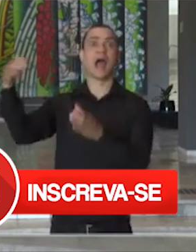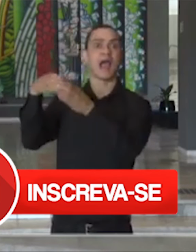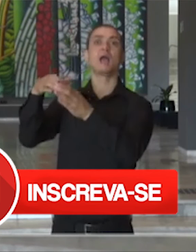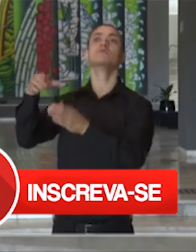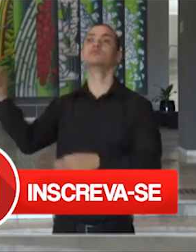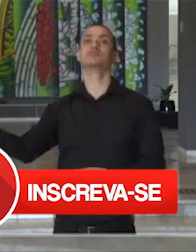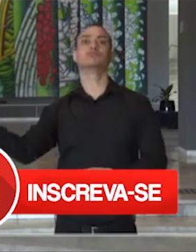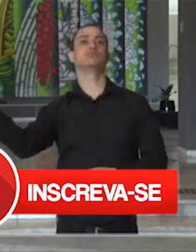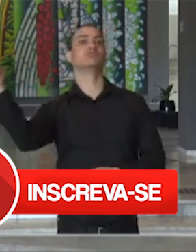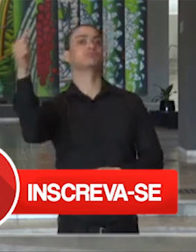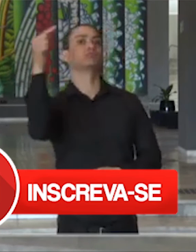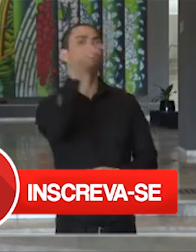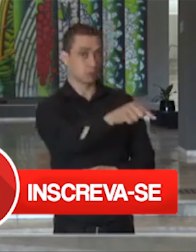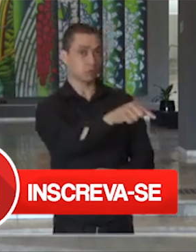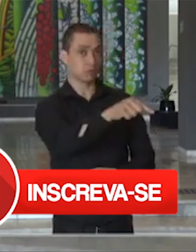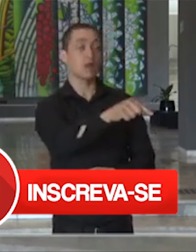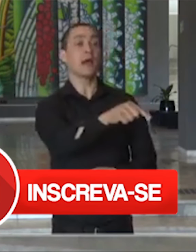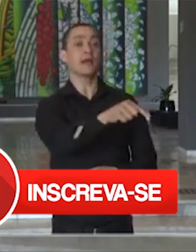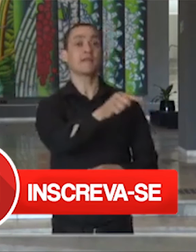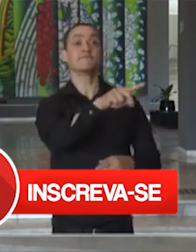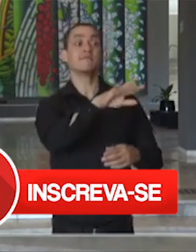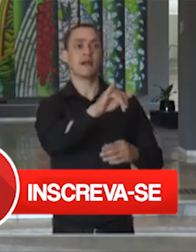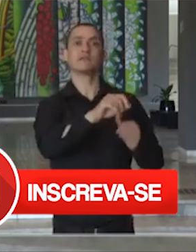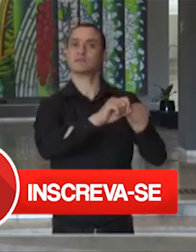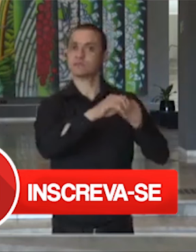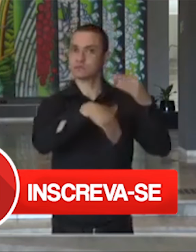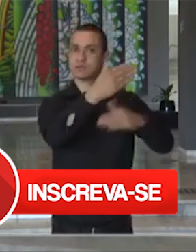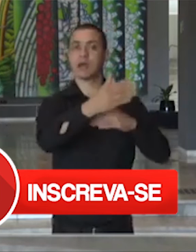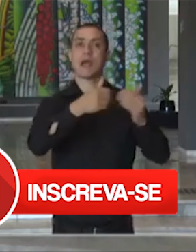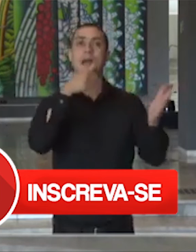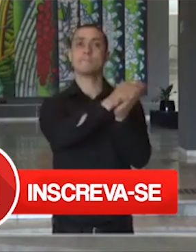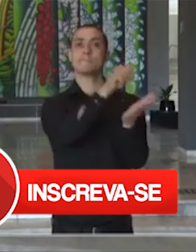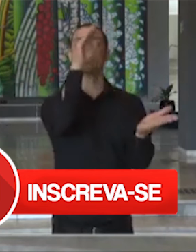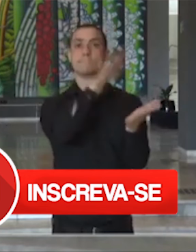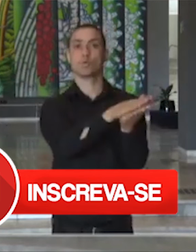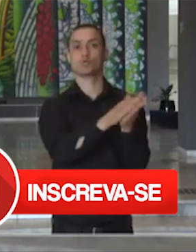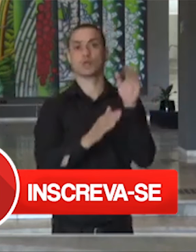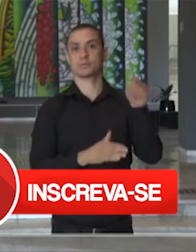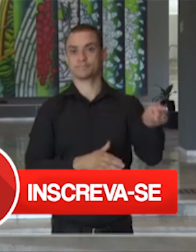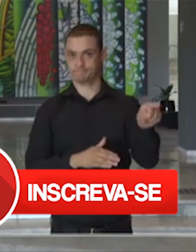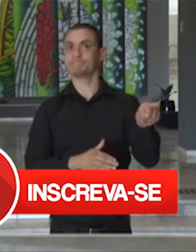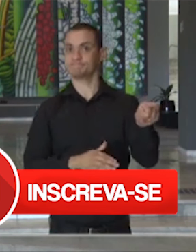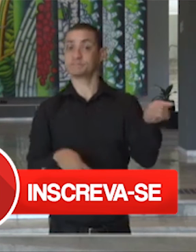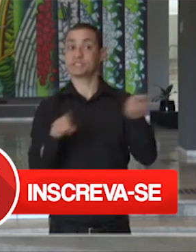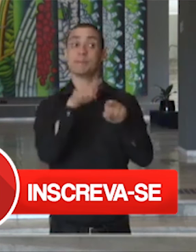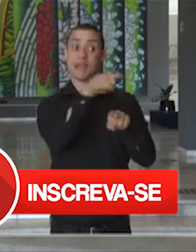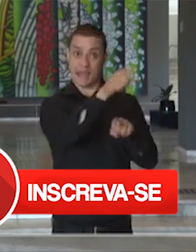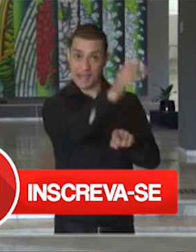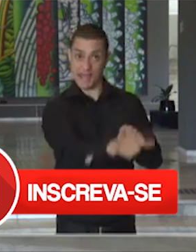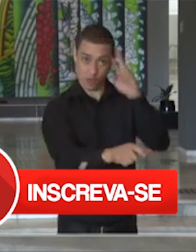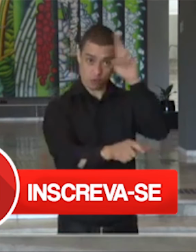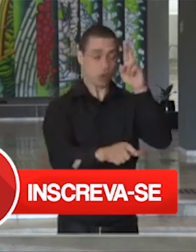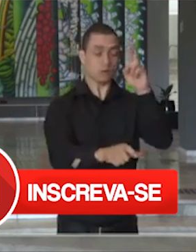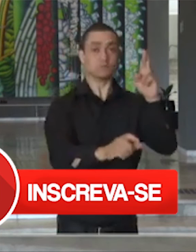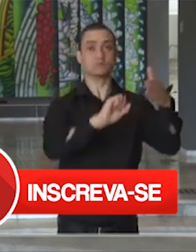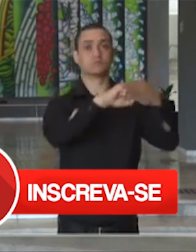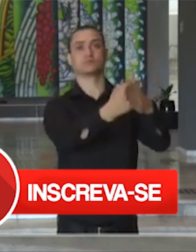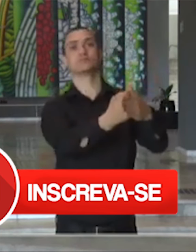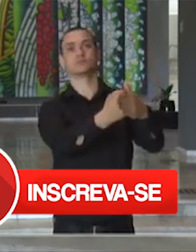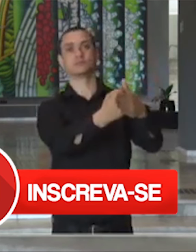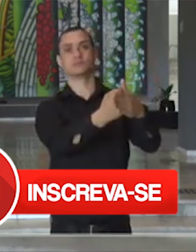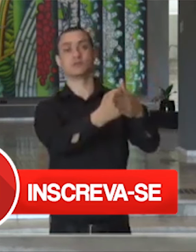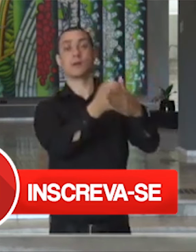esse local, a fim de que se proceda à aplicação da multa, da penalidade e a condução do fornecedor,